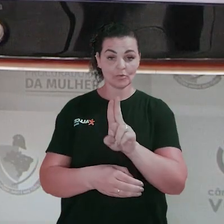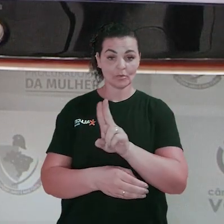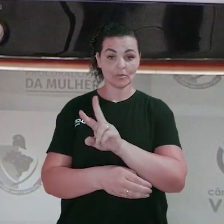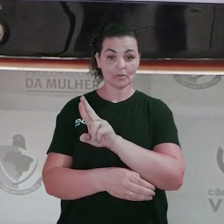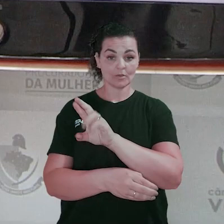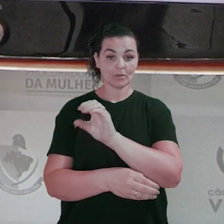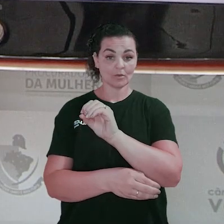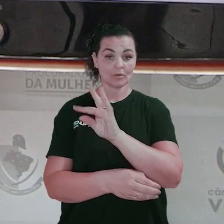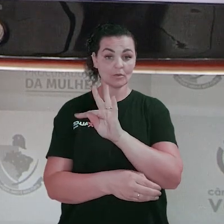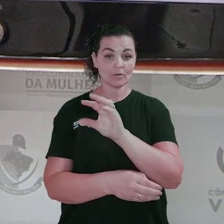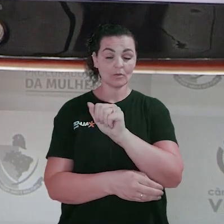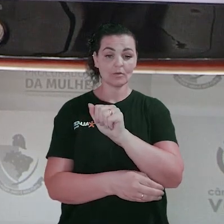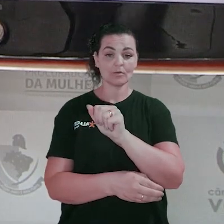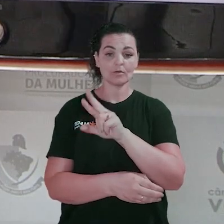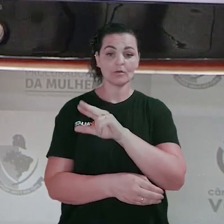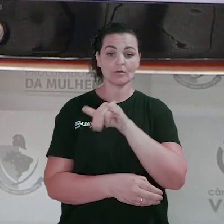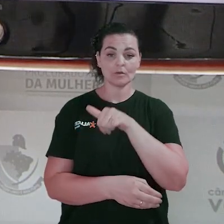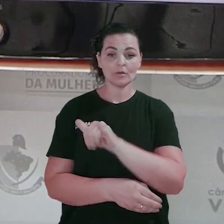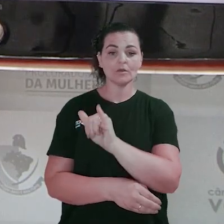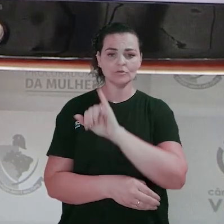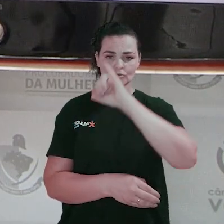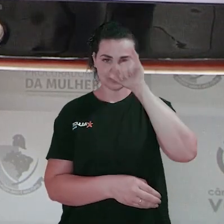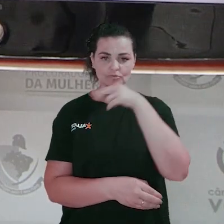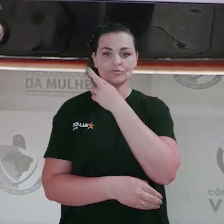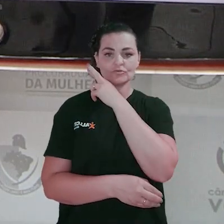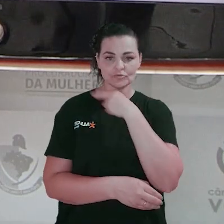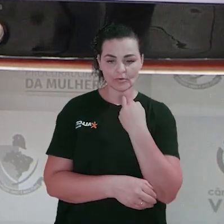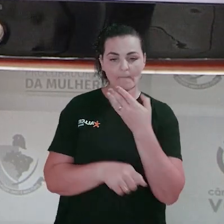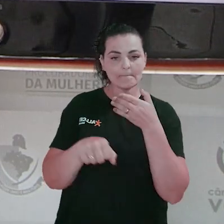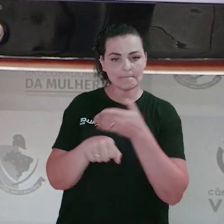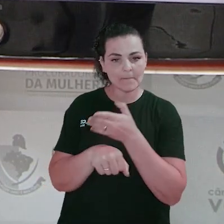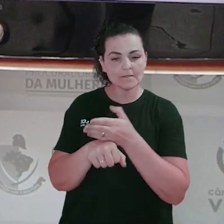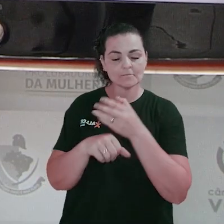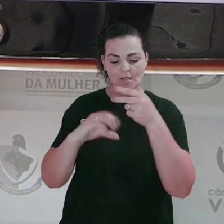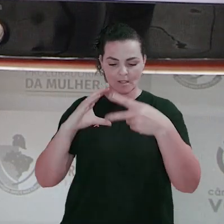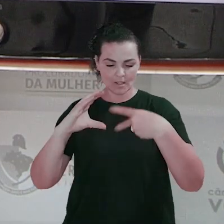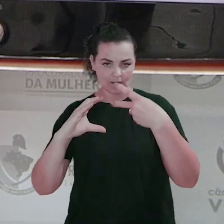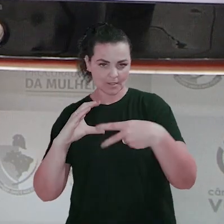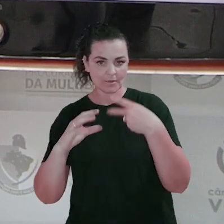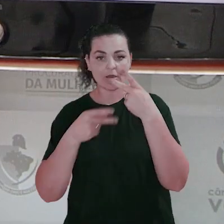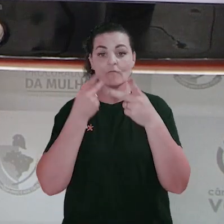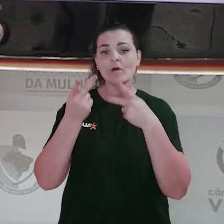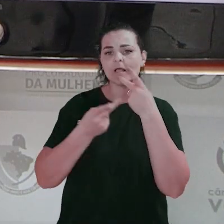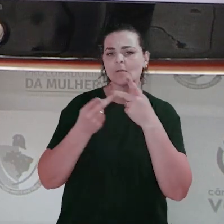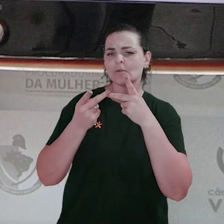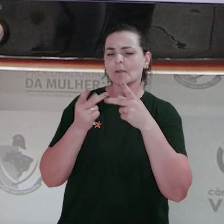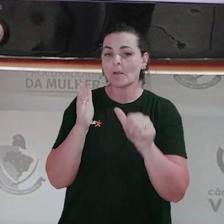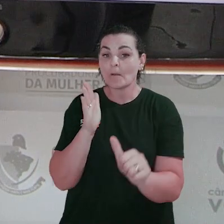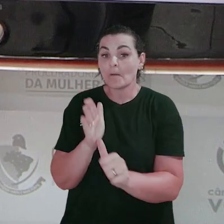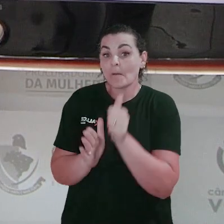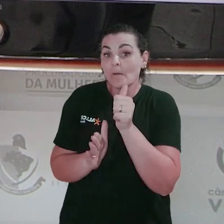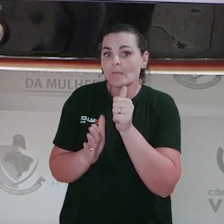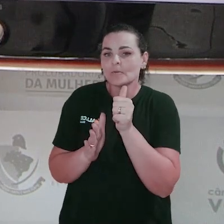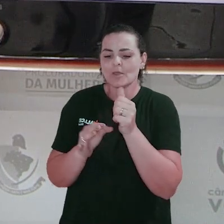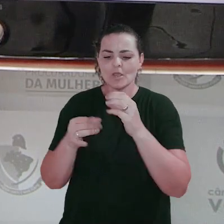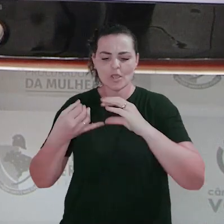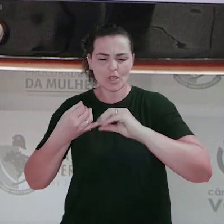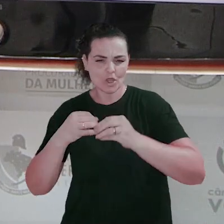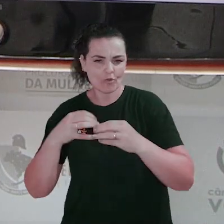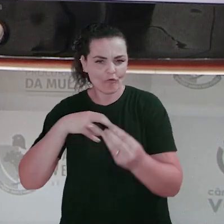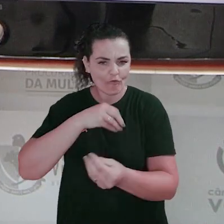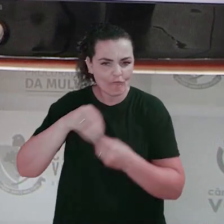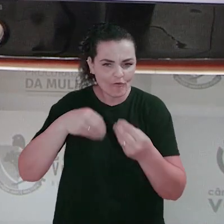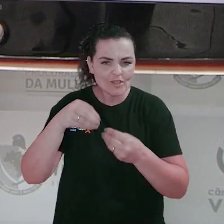O Rotary Clube Jaraguá do Sul, Vale do Itapocu, veio até a Câmara de Vereadores falar um pouco sobre a